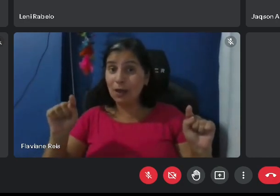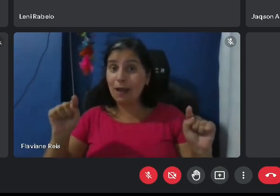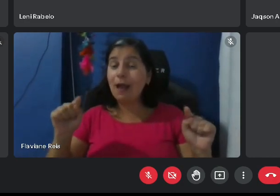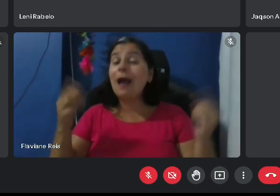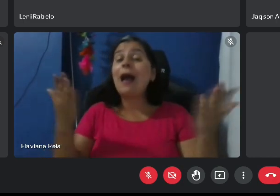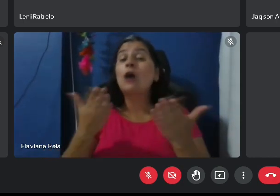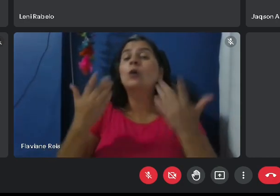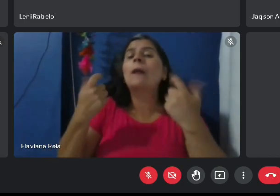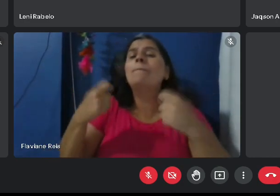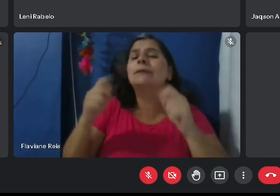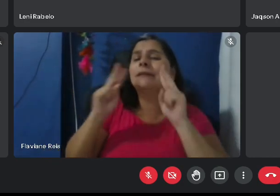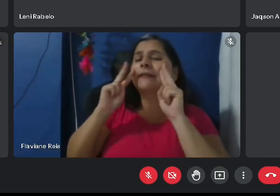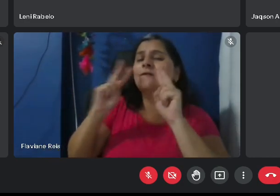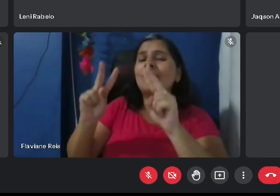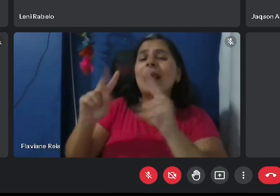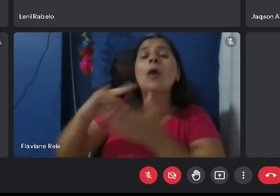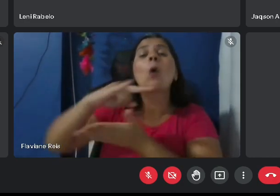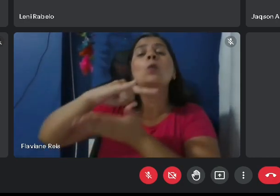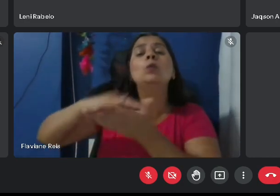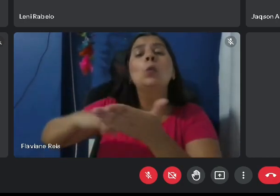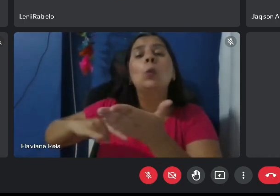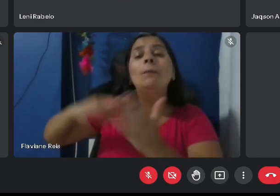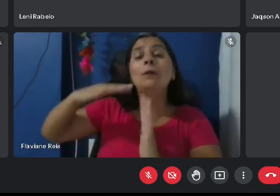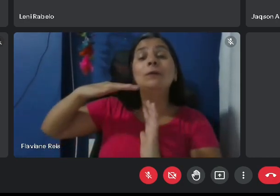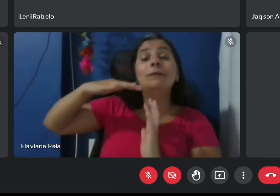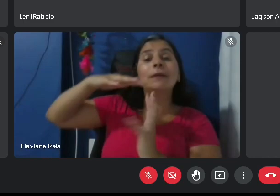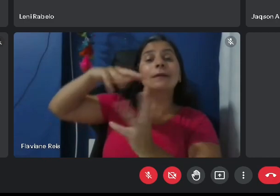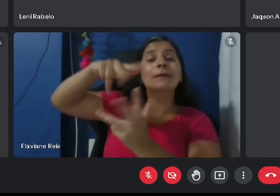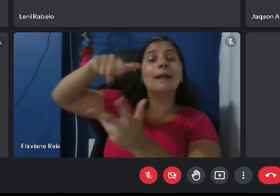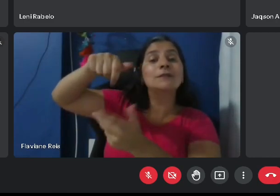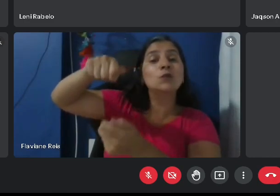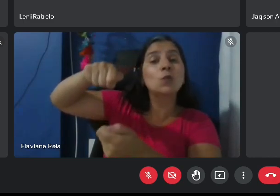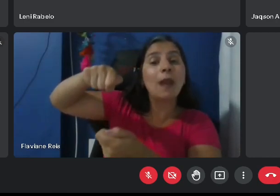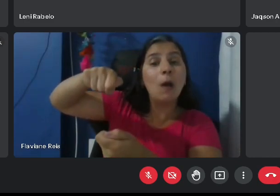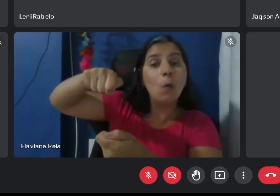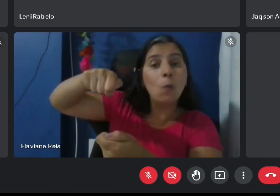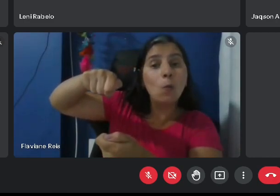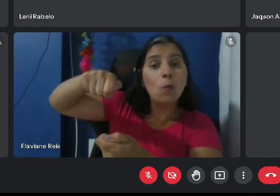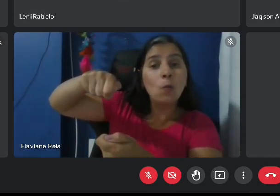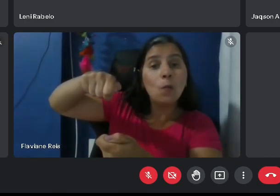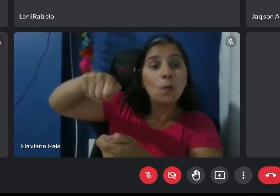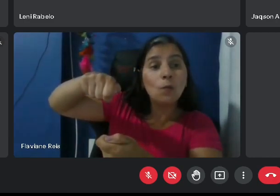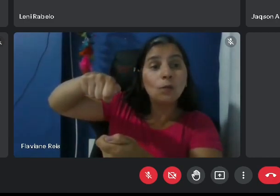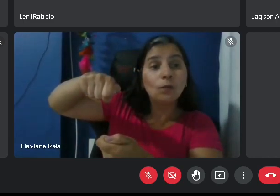Então, cada uma dessas leis, cada um desses documentos,